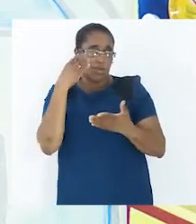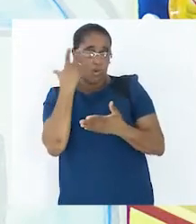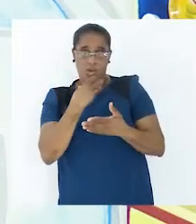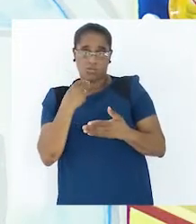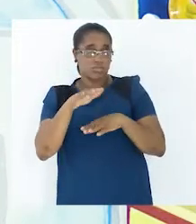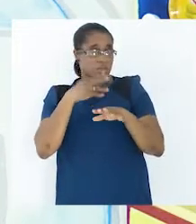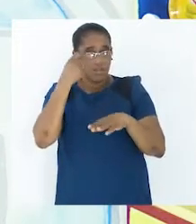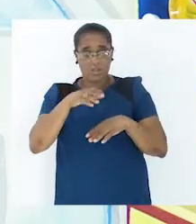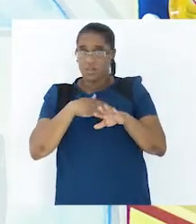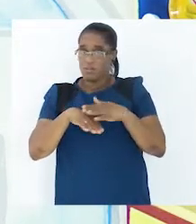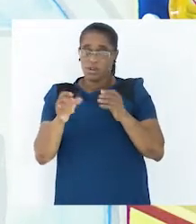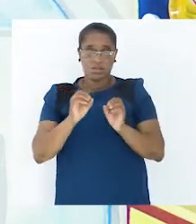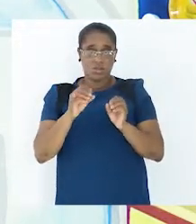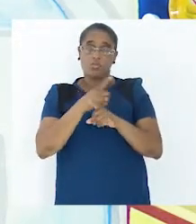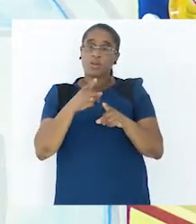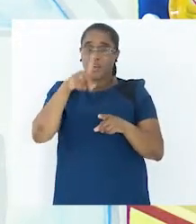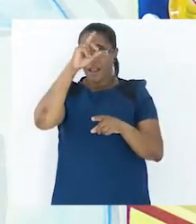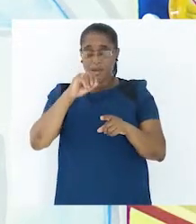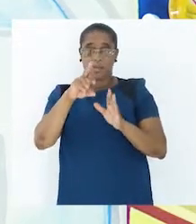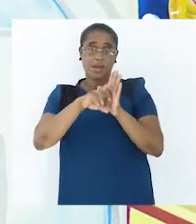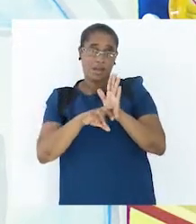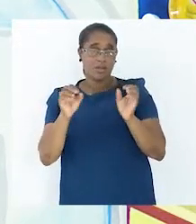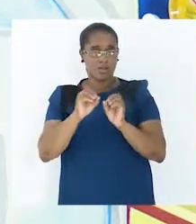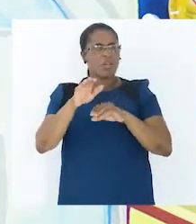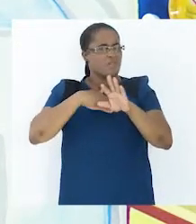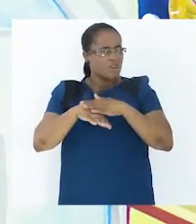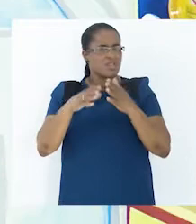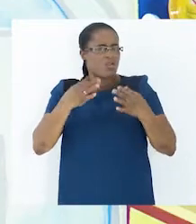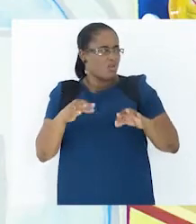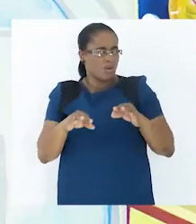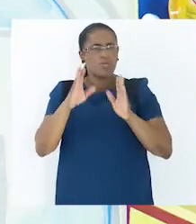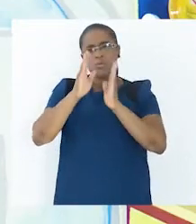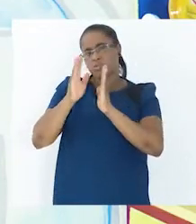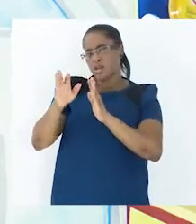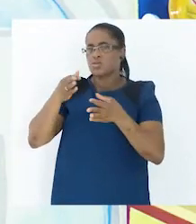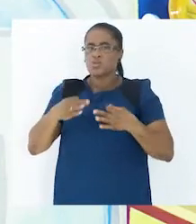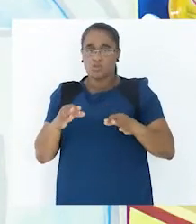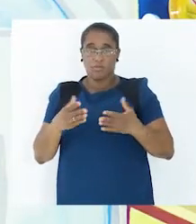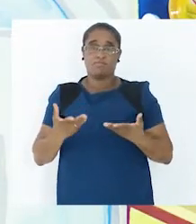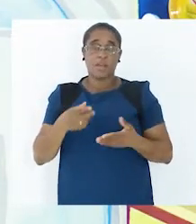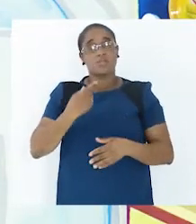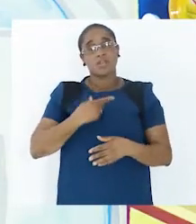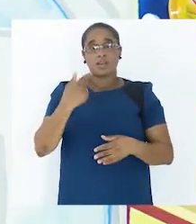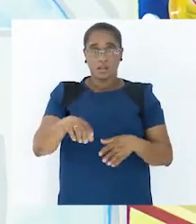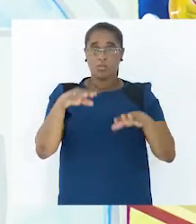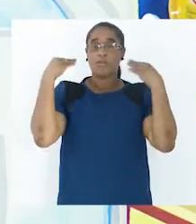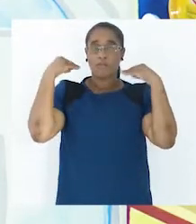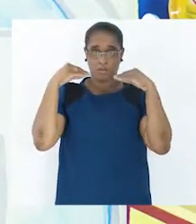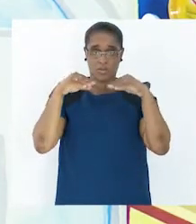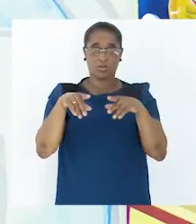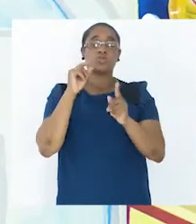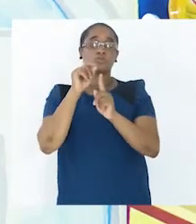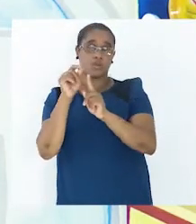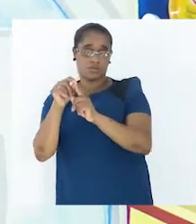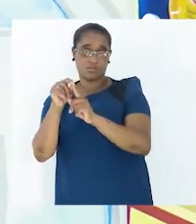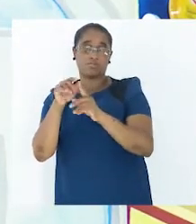regra. Faz a multiplicação normal pelo processo normal, a não ser que há uma orientação explícita, clara, a